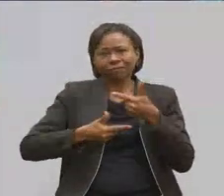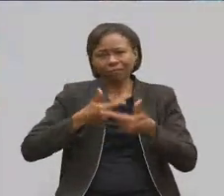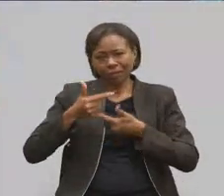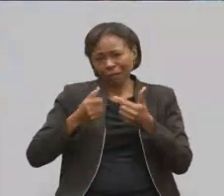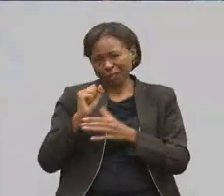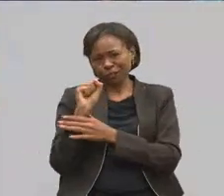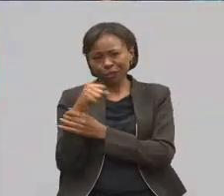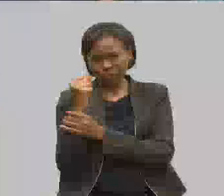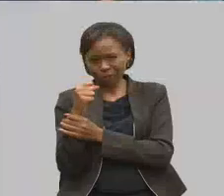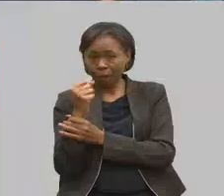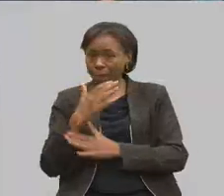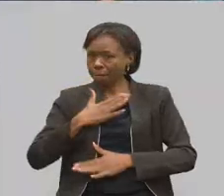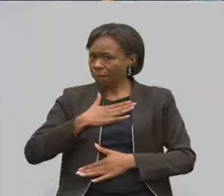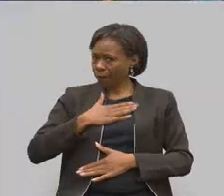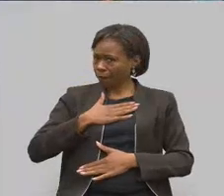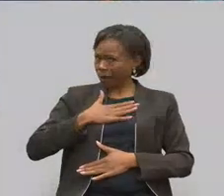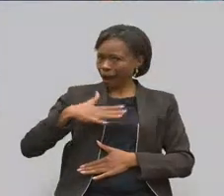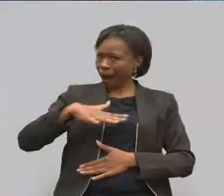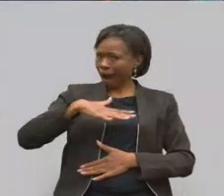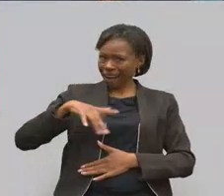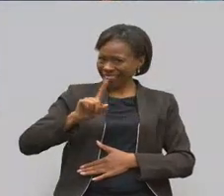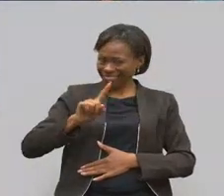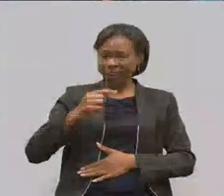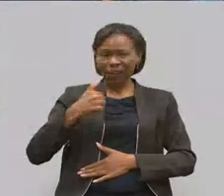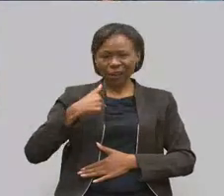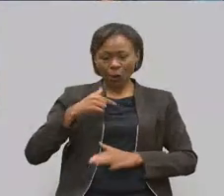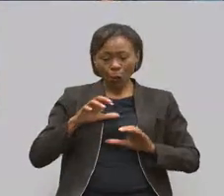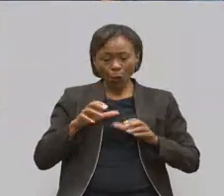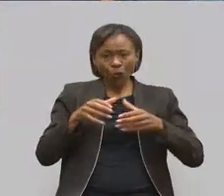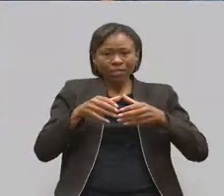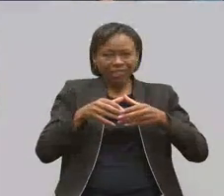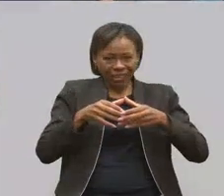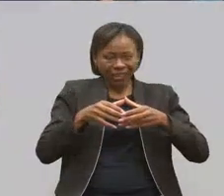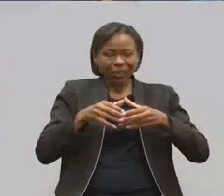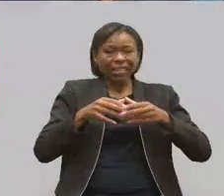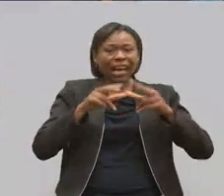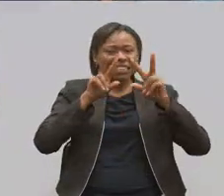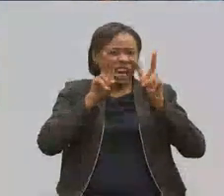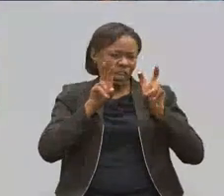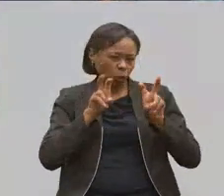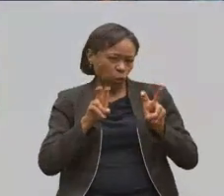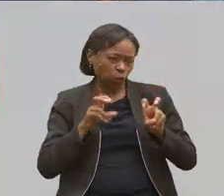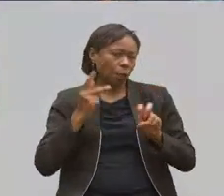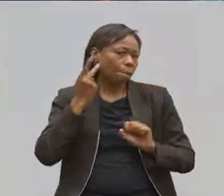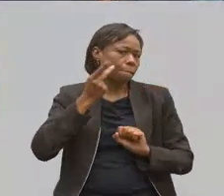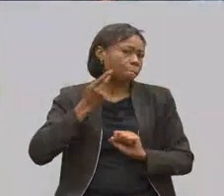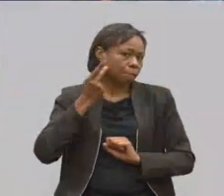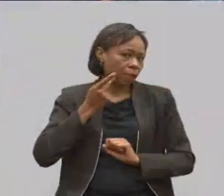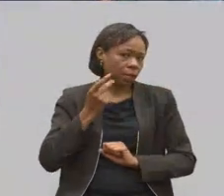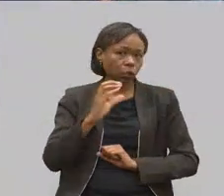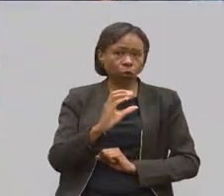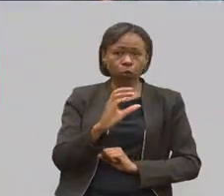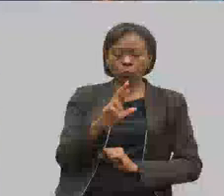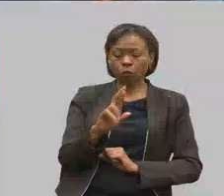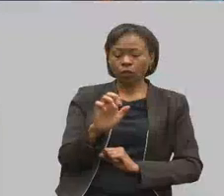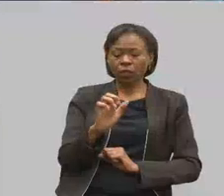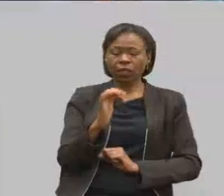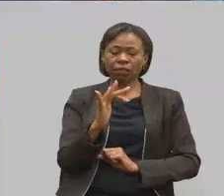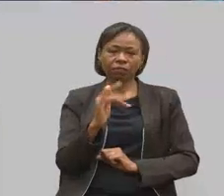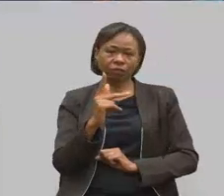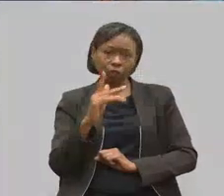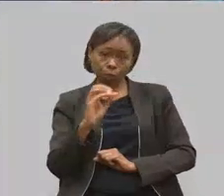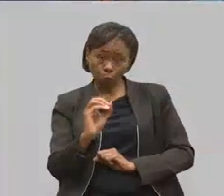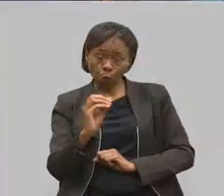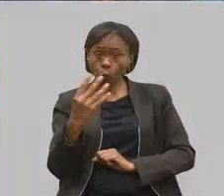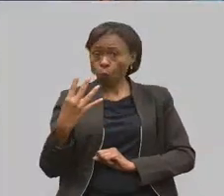área essa área eu sou da comissão de assuntos parlamentares eh do do Crefito 4 eh